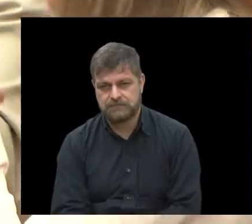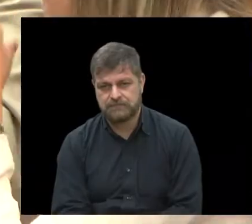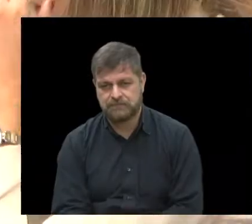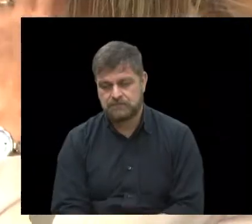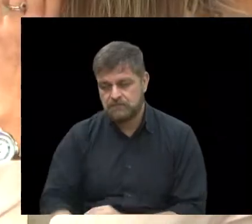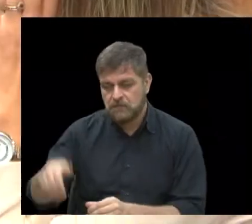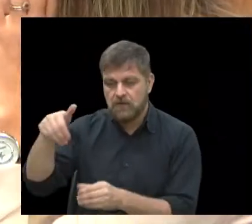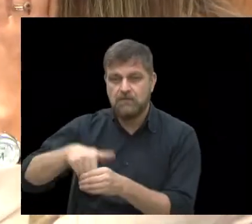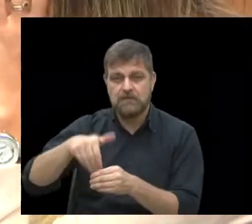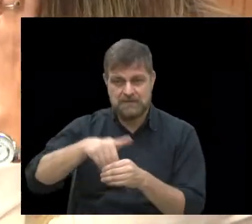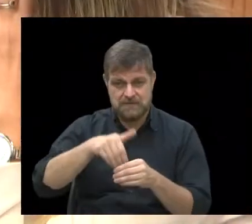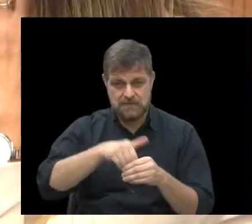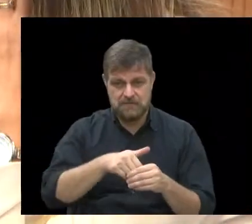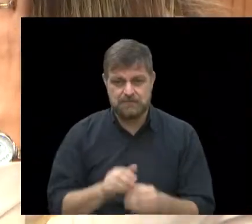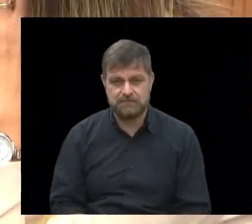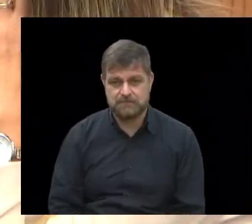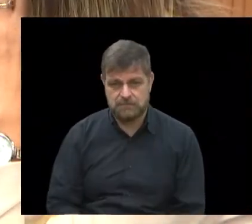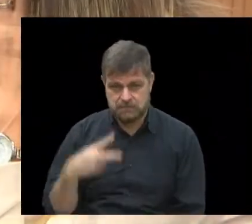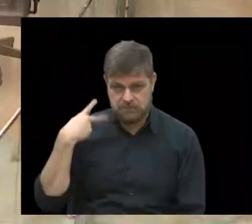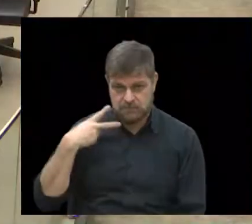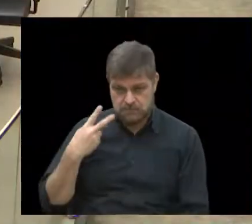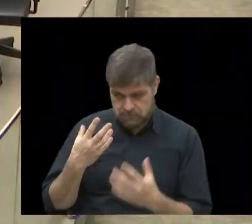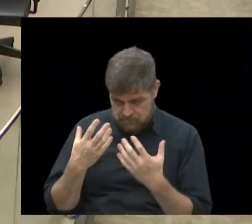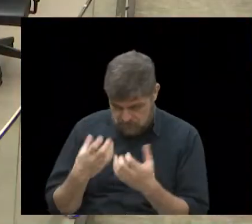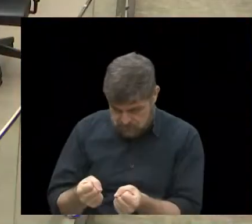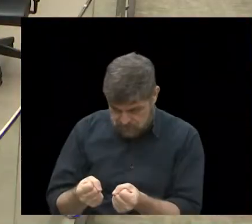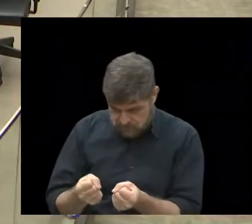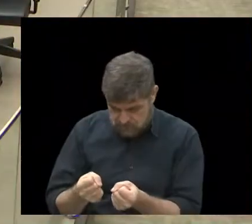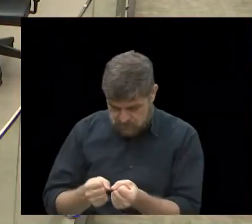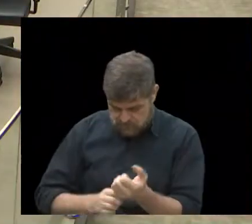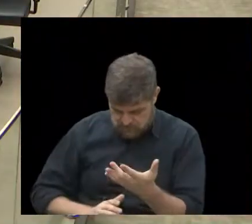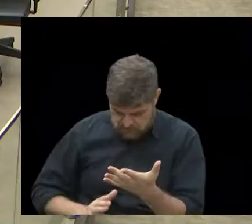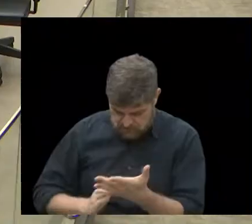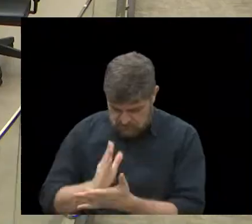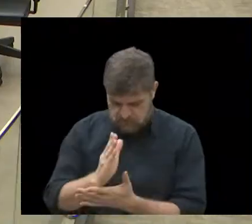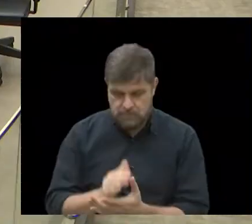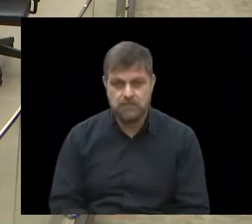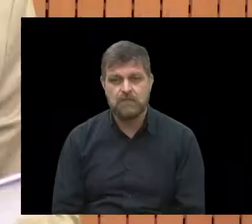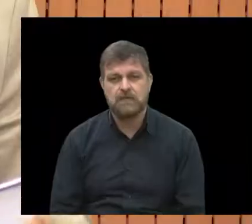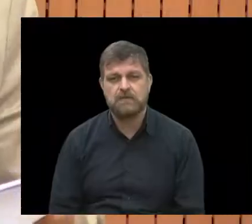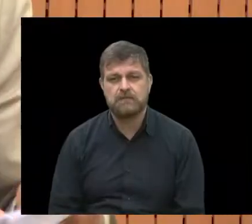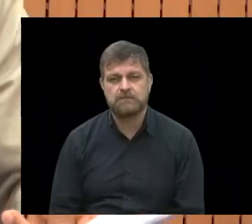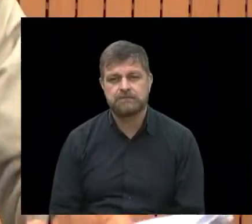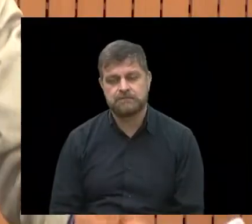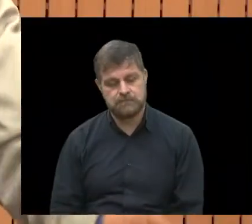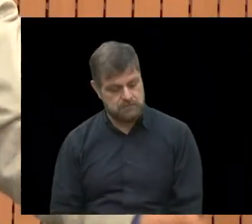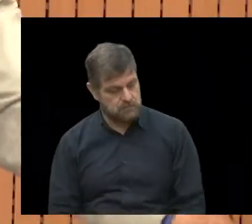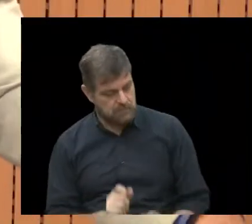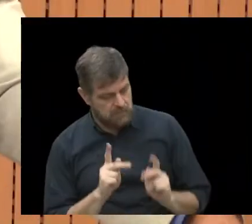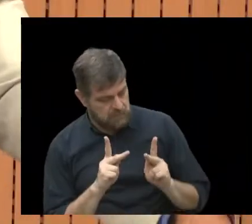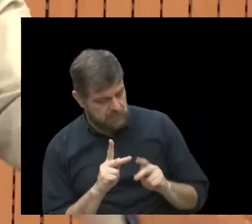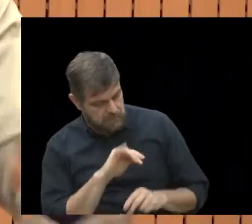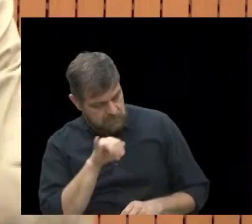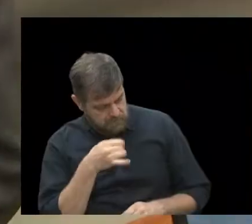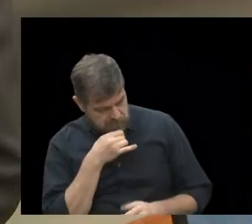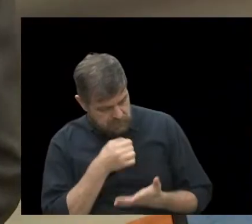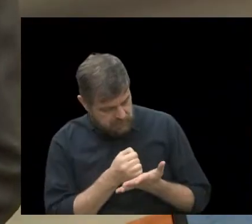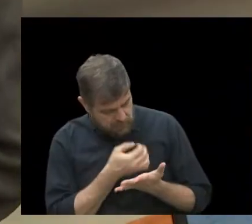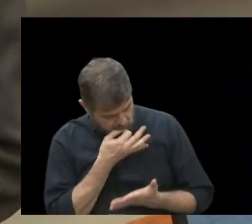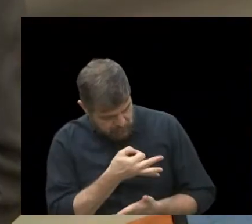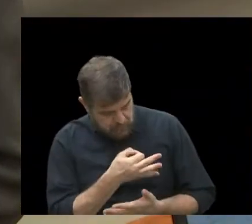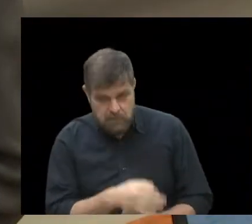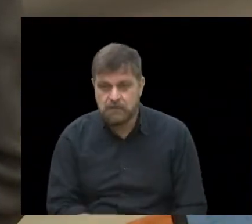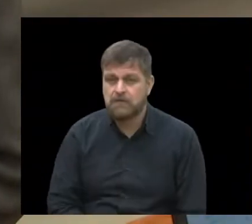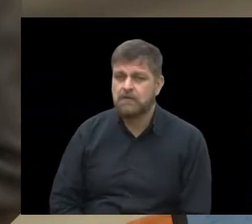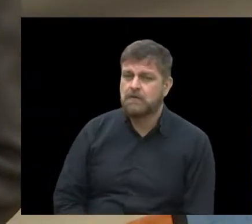Em votação, favoráveis permaneçam como estão. Aprovado. Pois não, vereador Jorge da Farmácia. Senhor